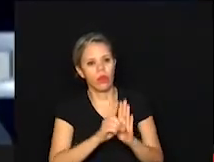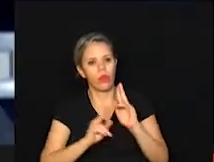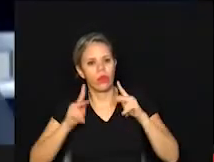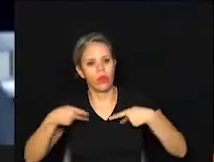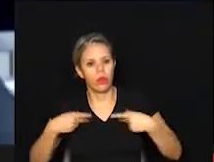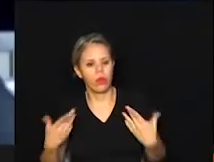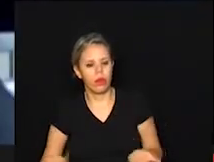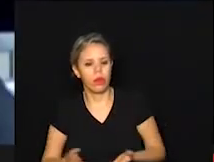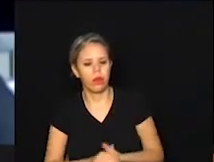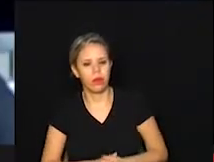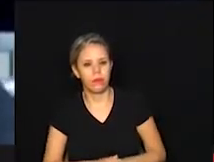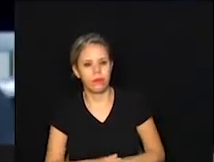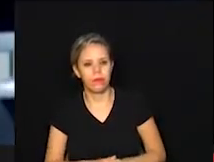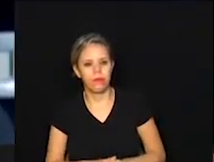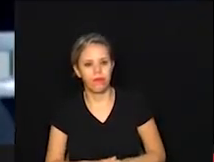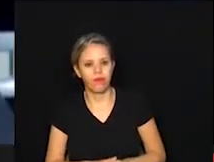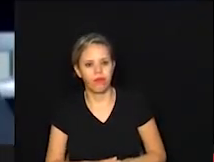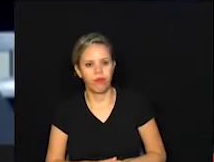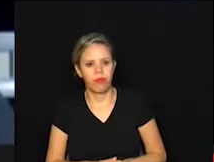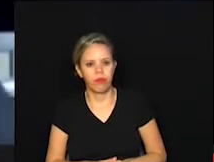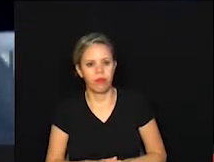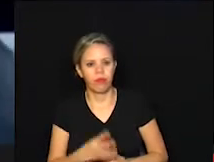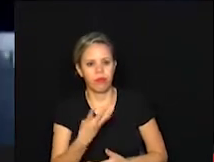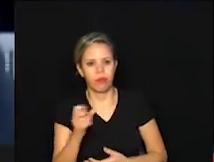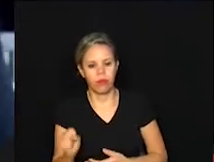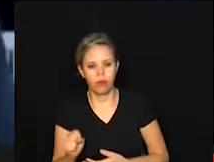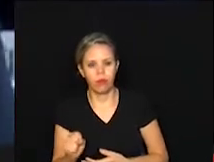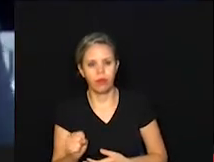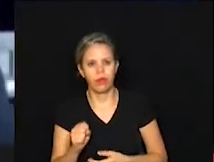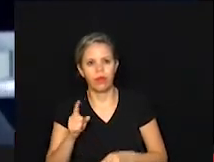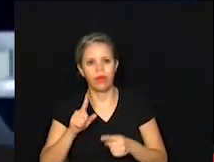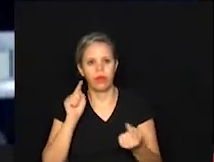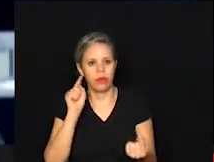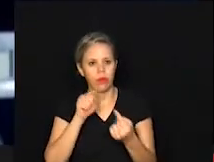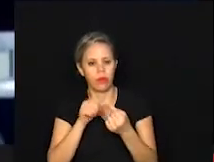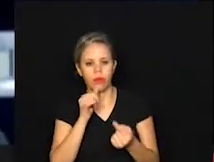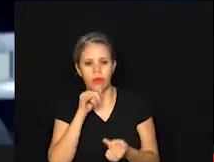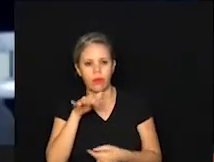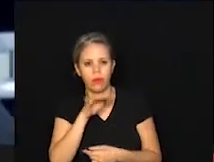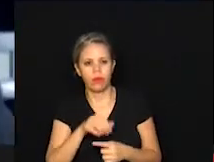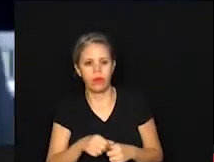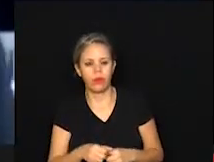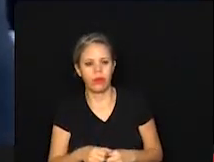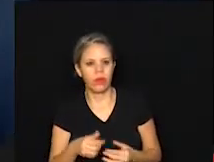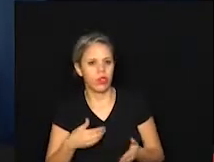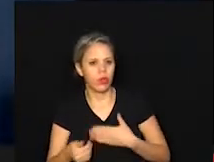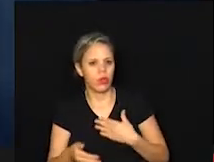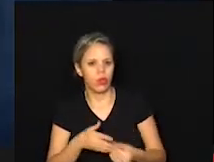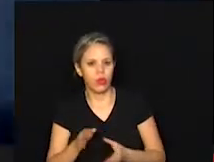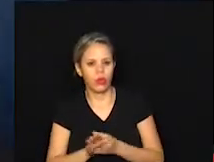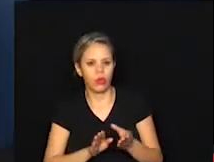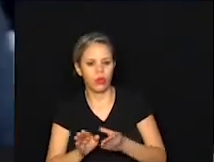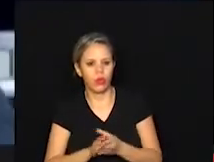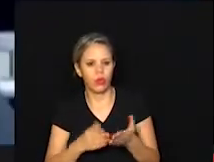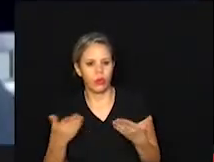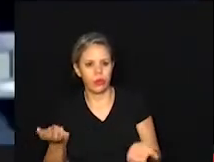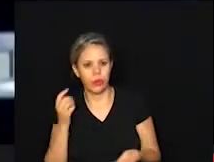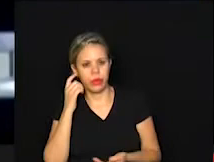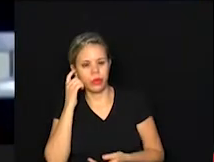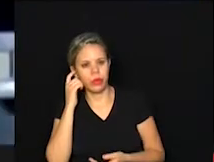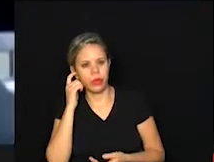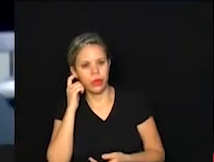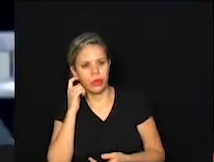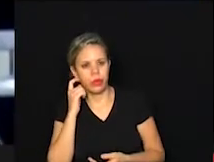Humanos. O artigo 48 diz que os objetivos de qualquer conselho PIR são